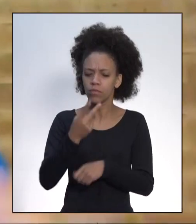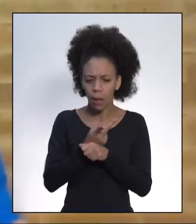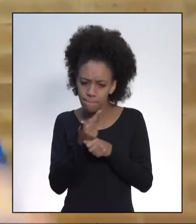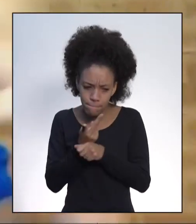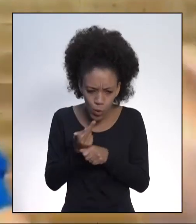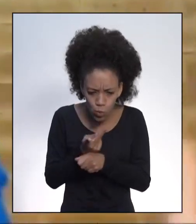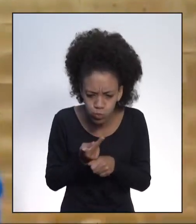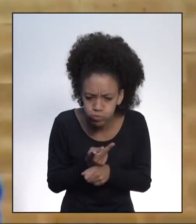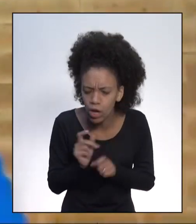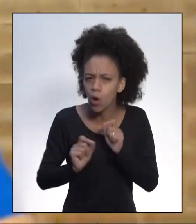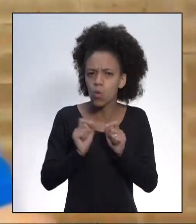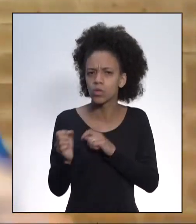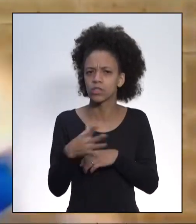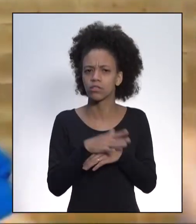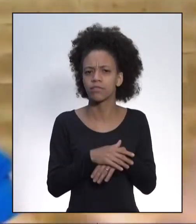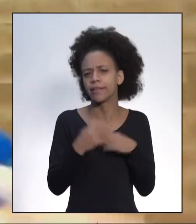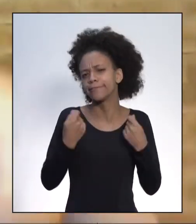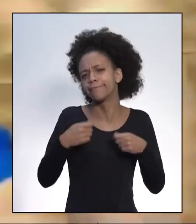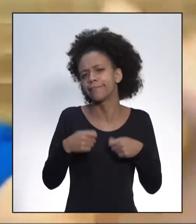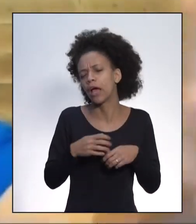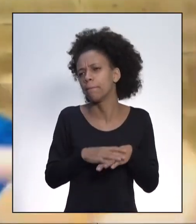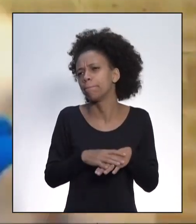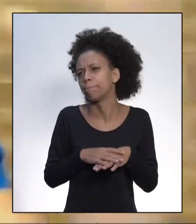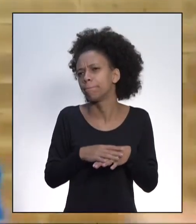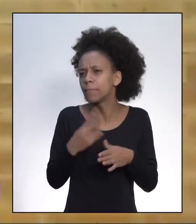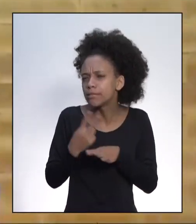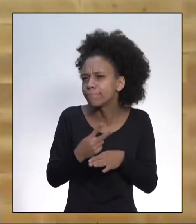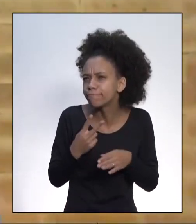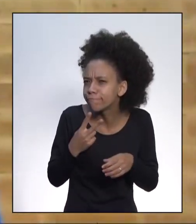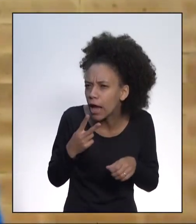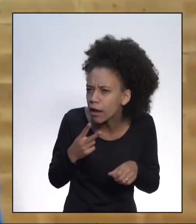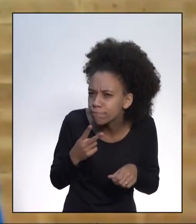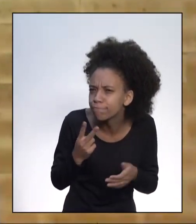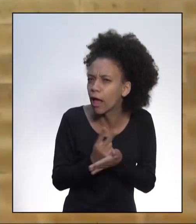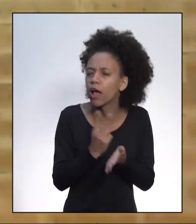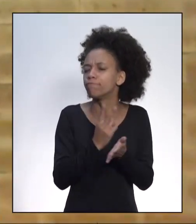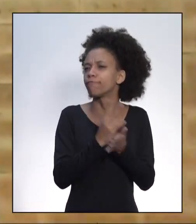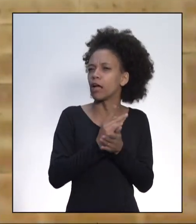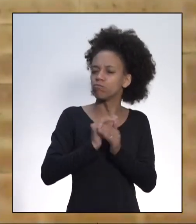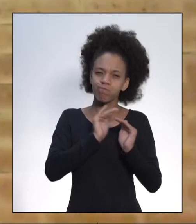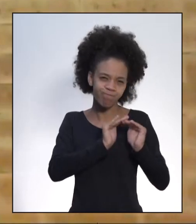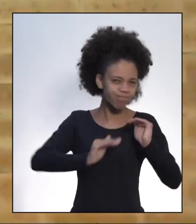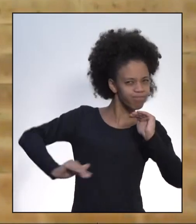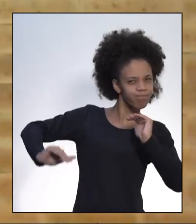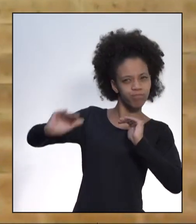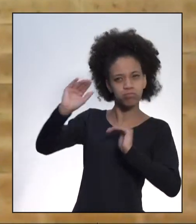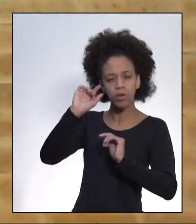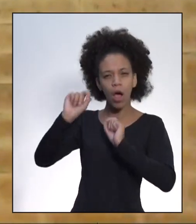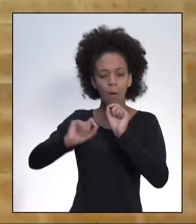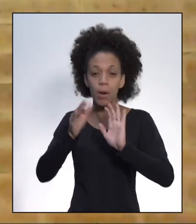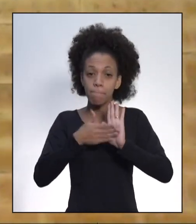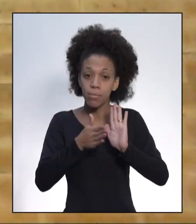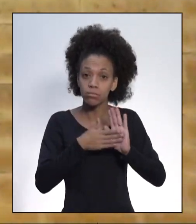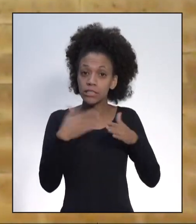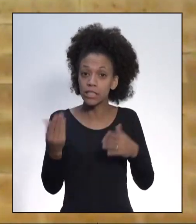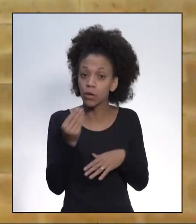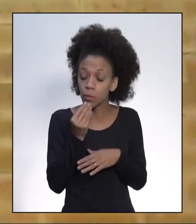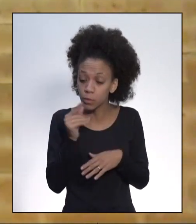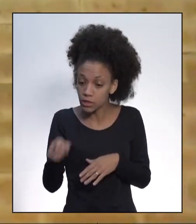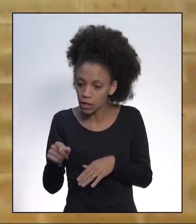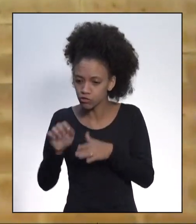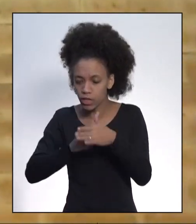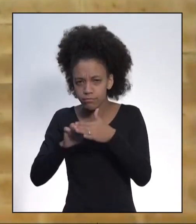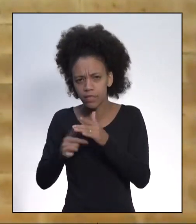coisas novas, eu sempre quis fazer algo com impacto maior, grande, global, algo que tivesse um propósito, e aí eu vi essa oportunidade dessa empresa